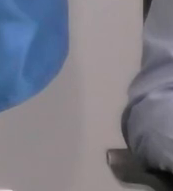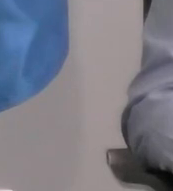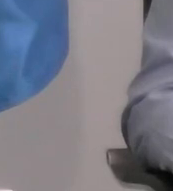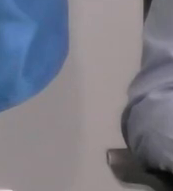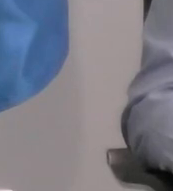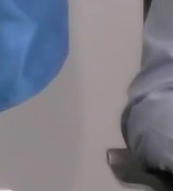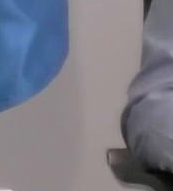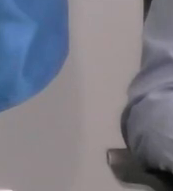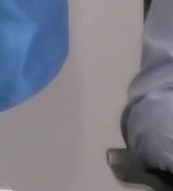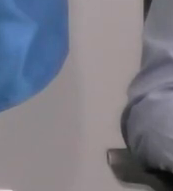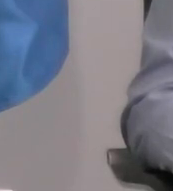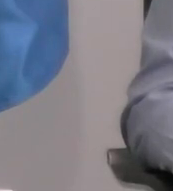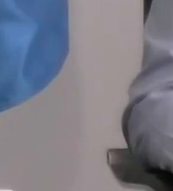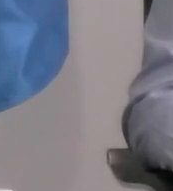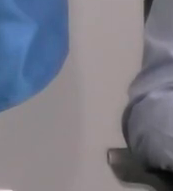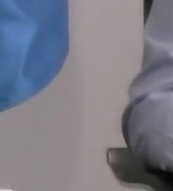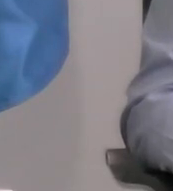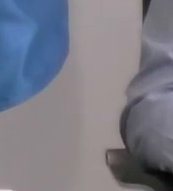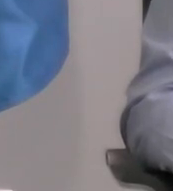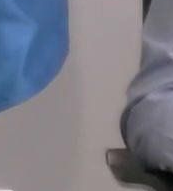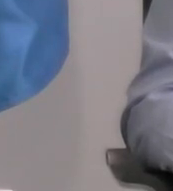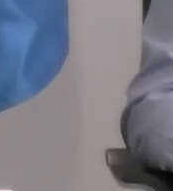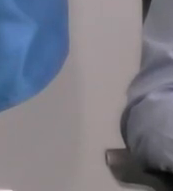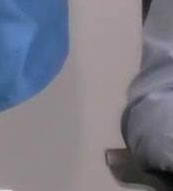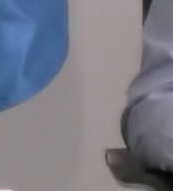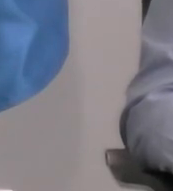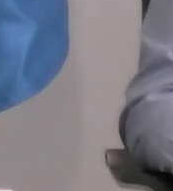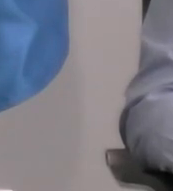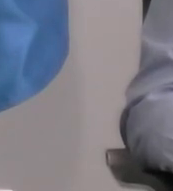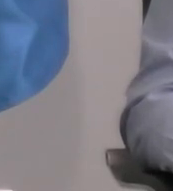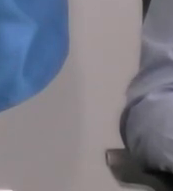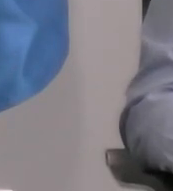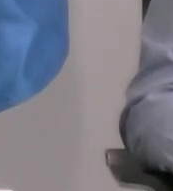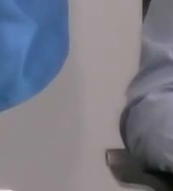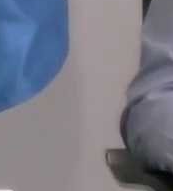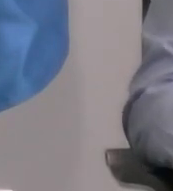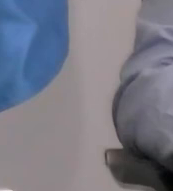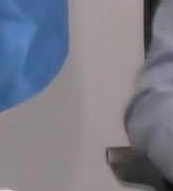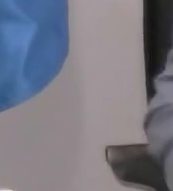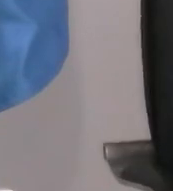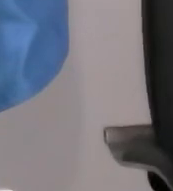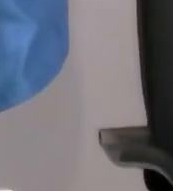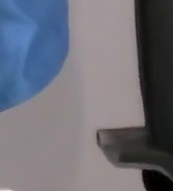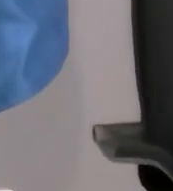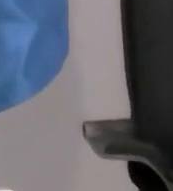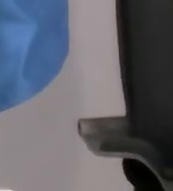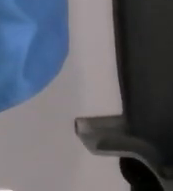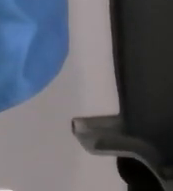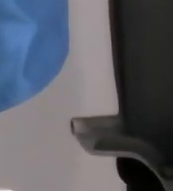notas taquigráficas dessa audiência pública. Nada